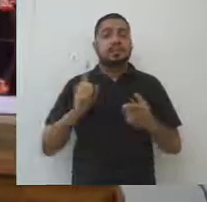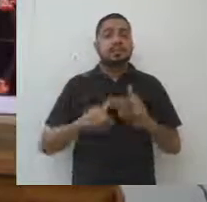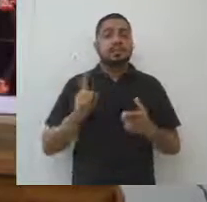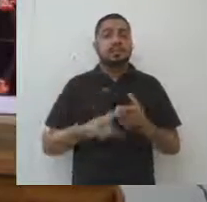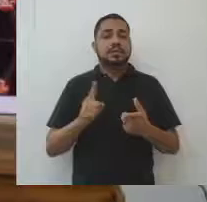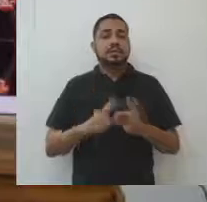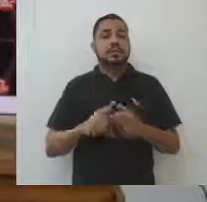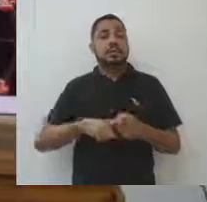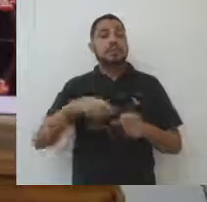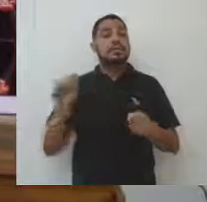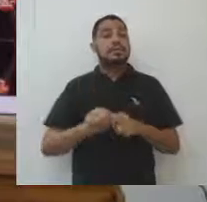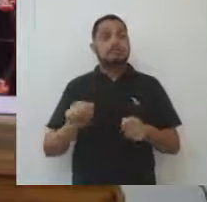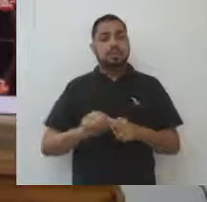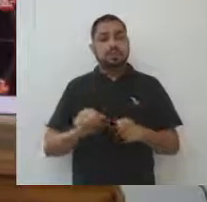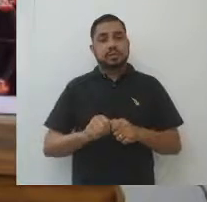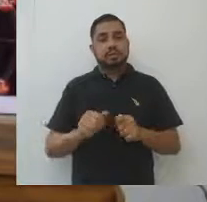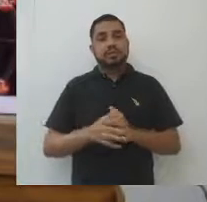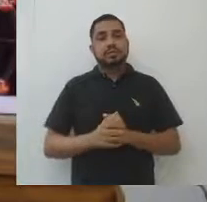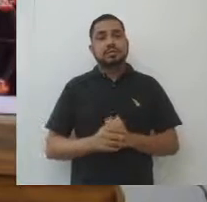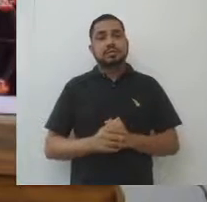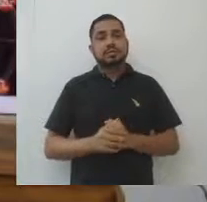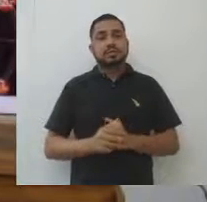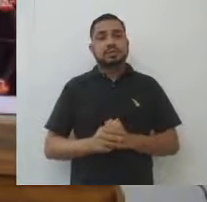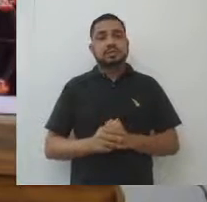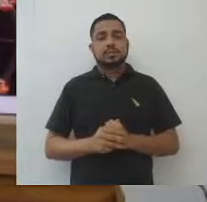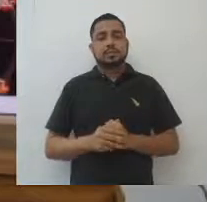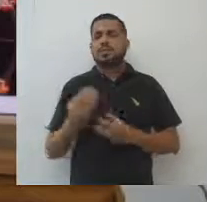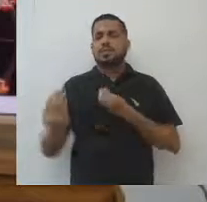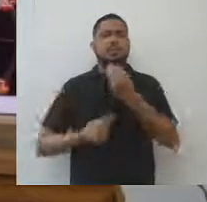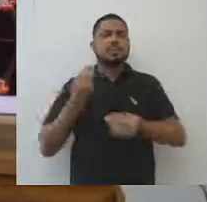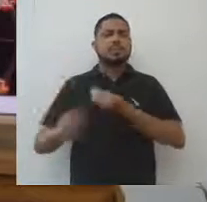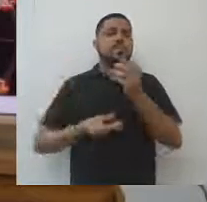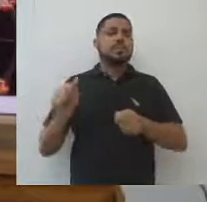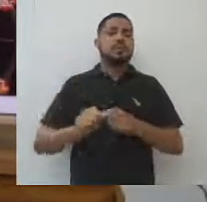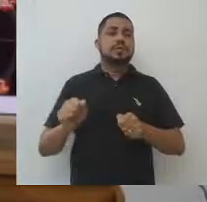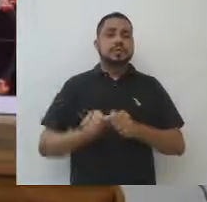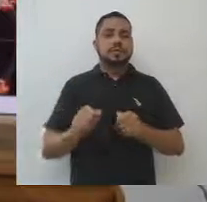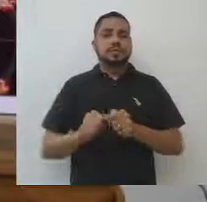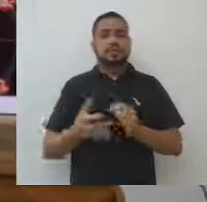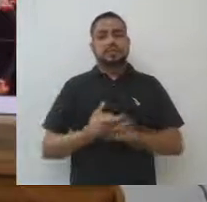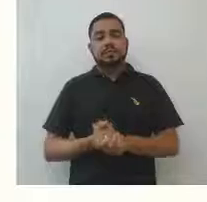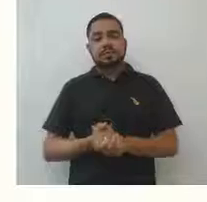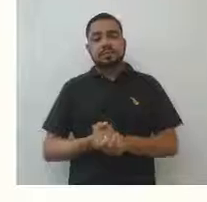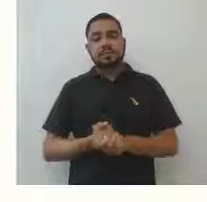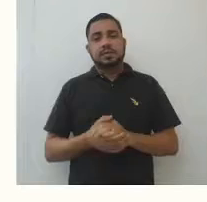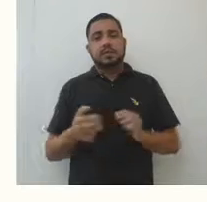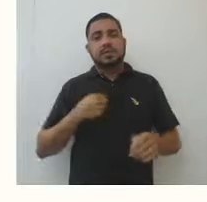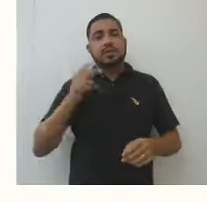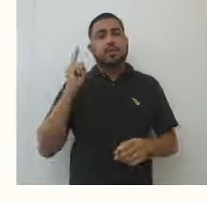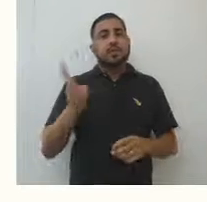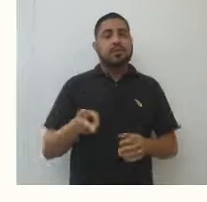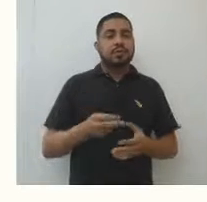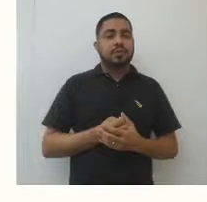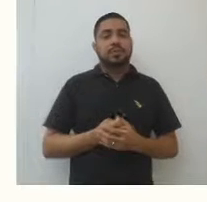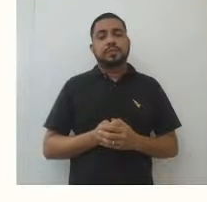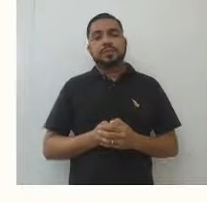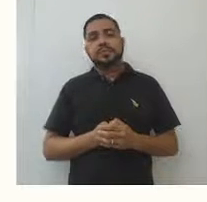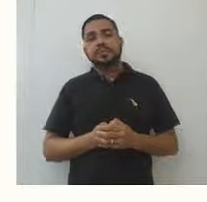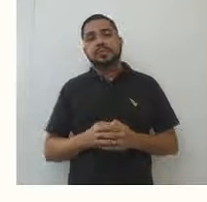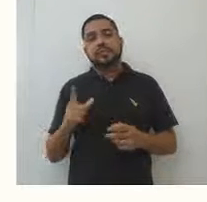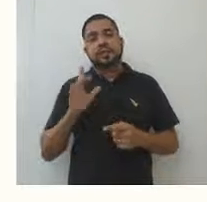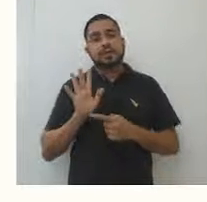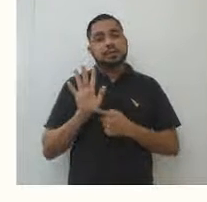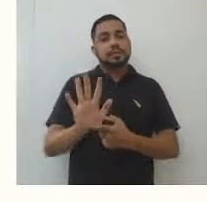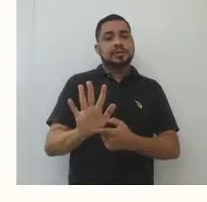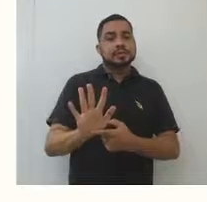também produzir. Como é que a gente vai produzir? Eu vou viabilizar a